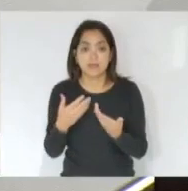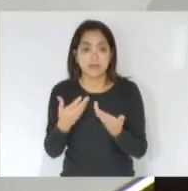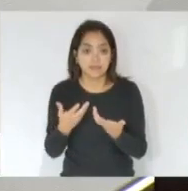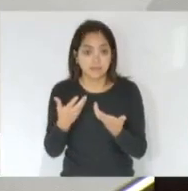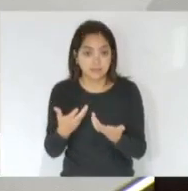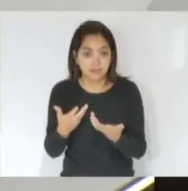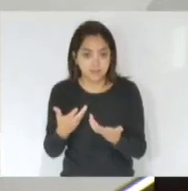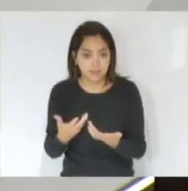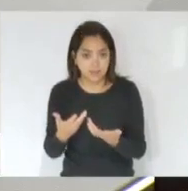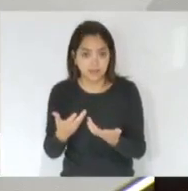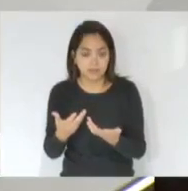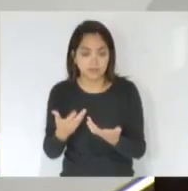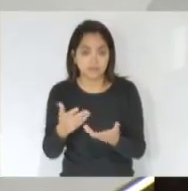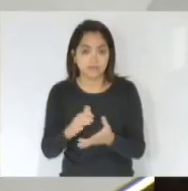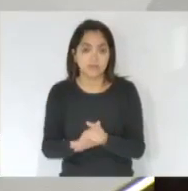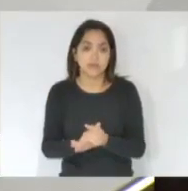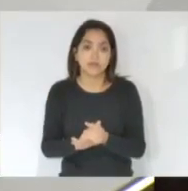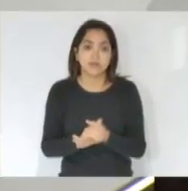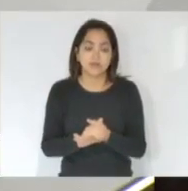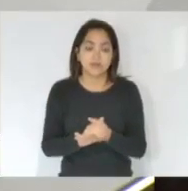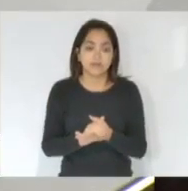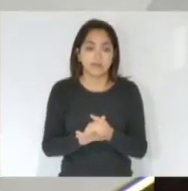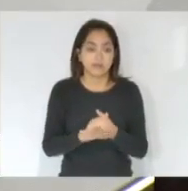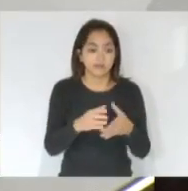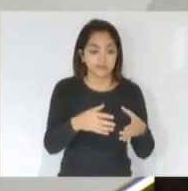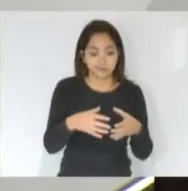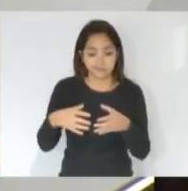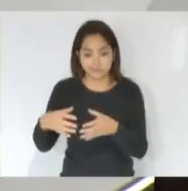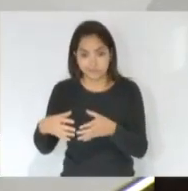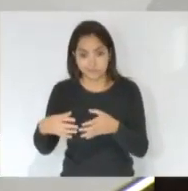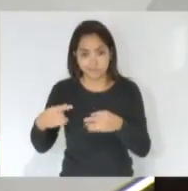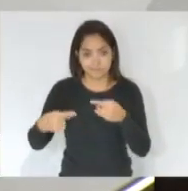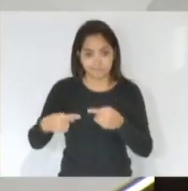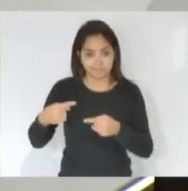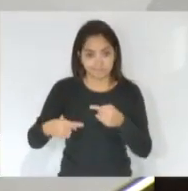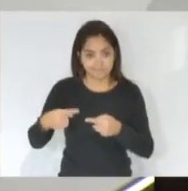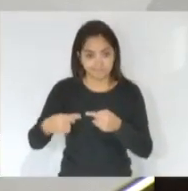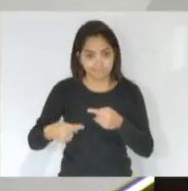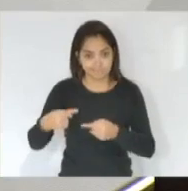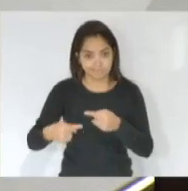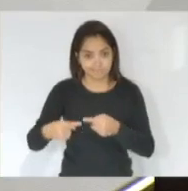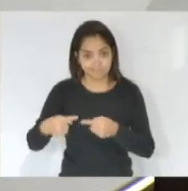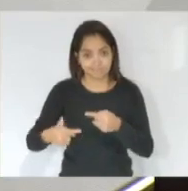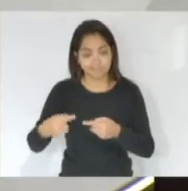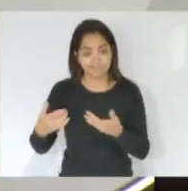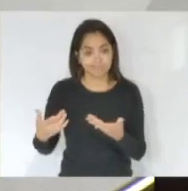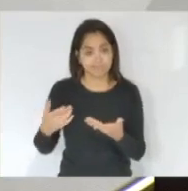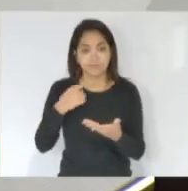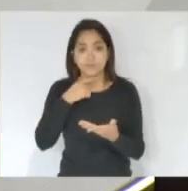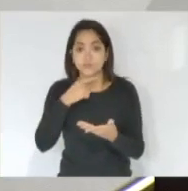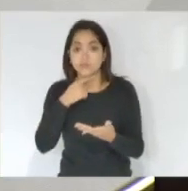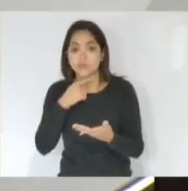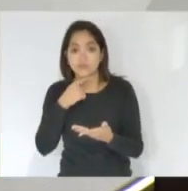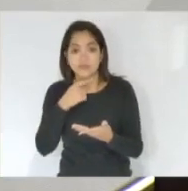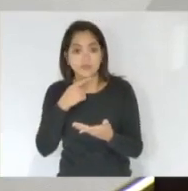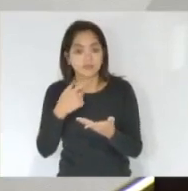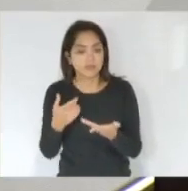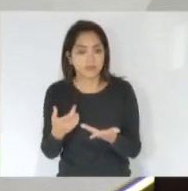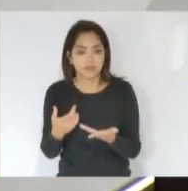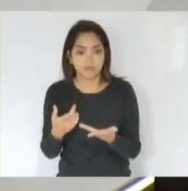um jogo de cabo de guerra e que a corda estica e não se sabe aonde poderá